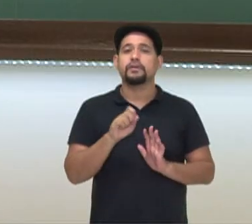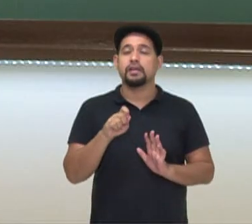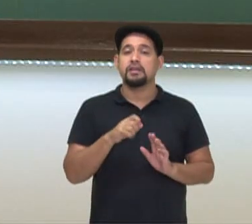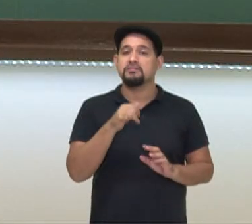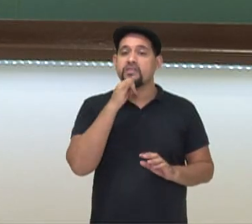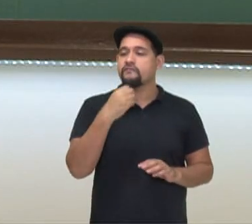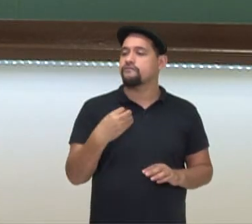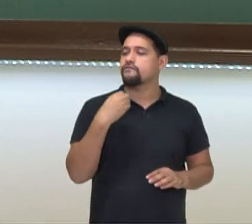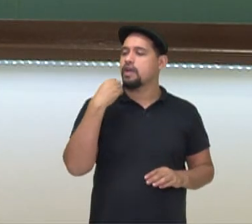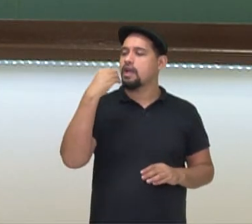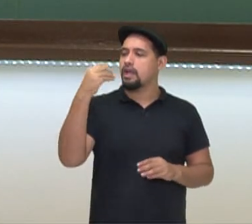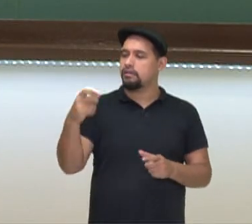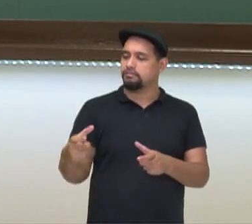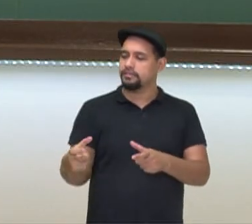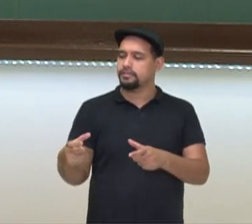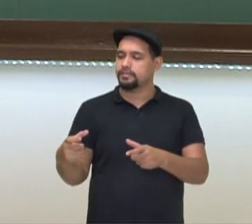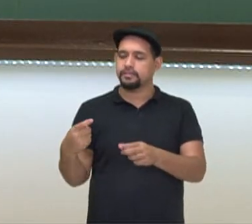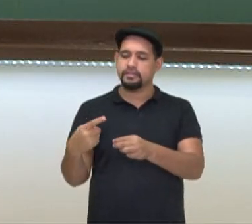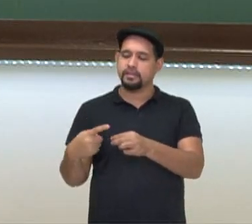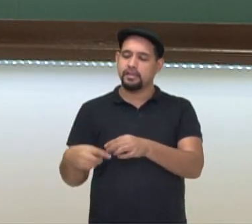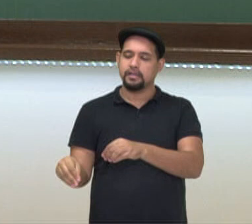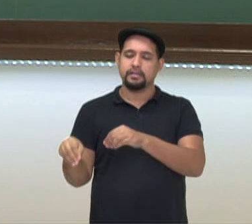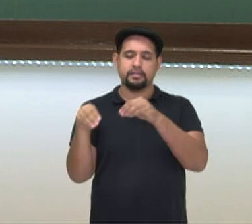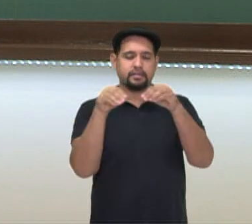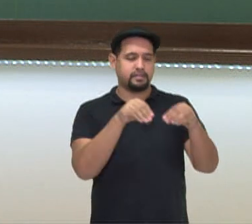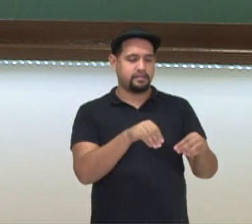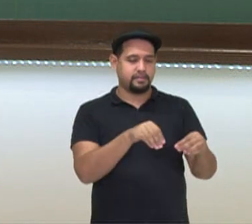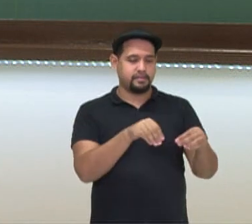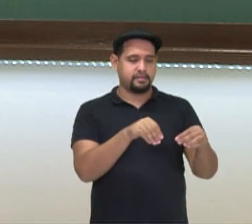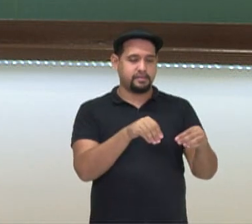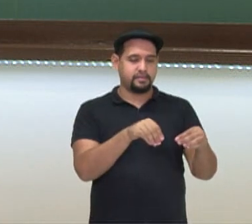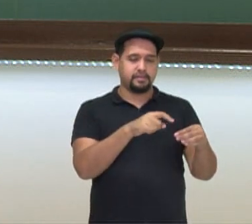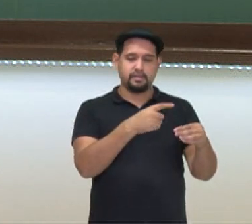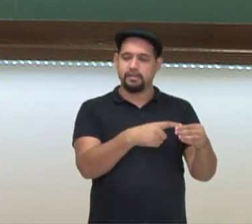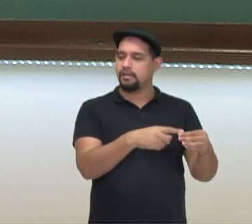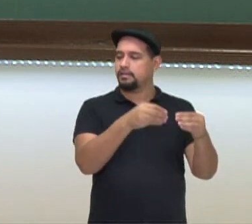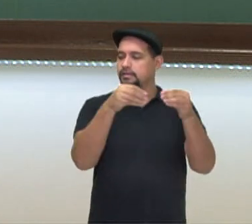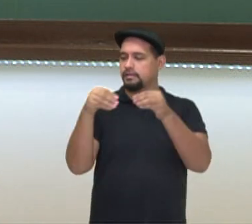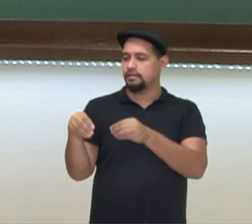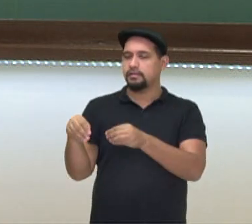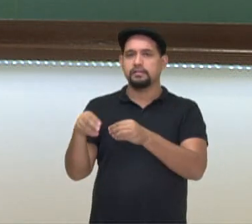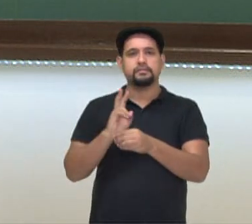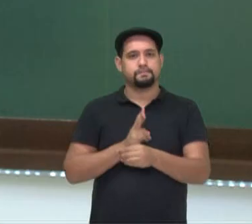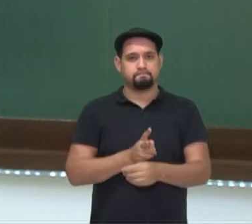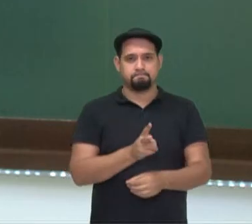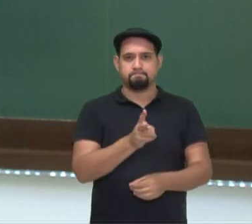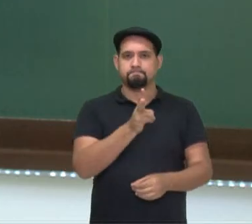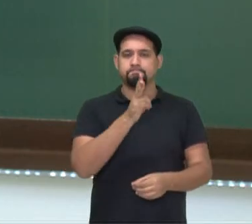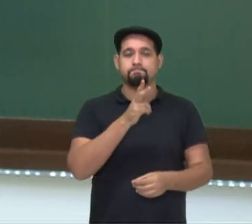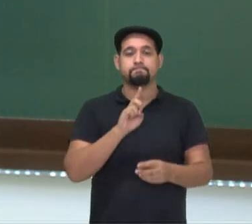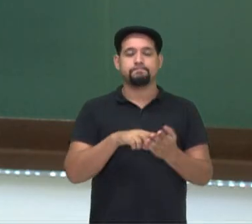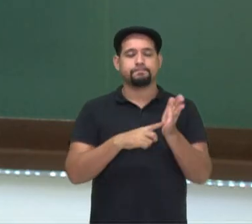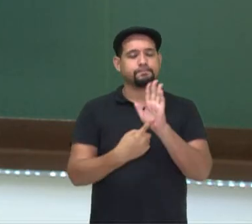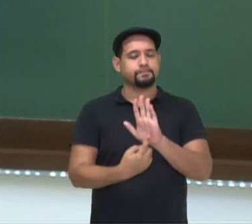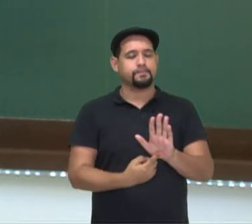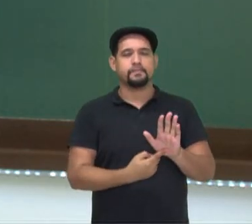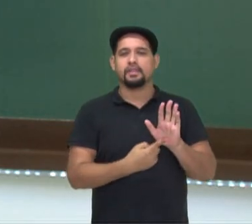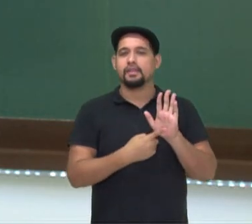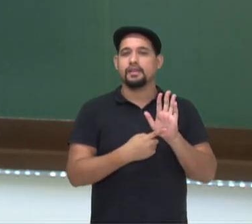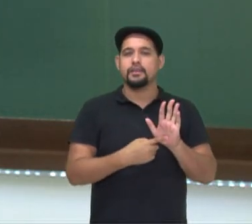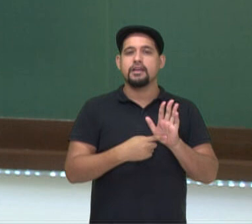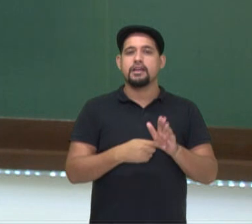ela viajava de uma cidade para outra, de um local para o outro. E eles viajavam sempre se apresentando